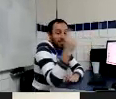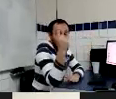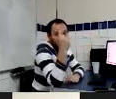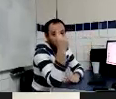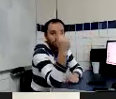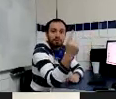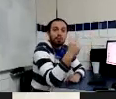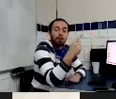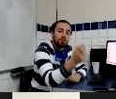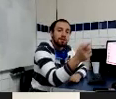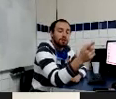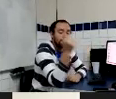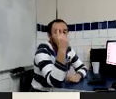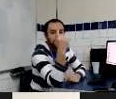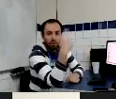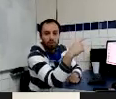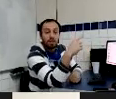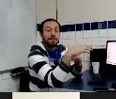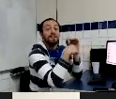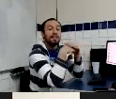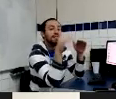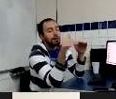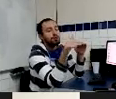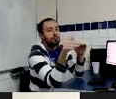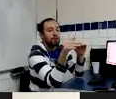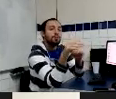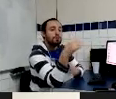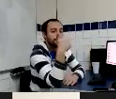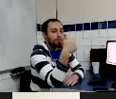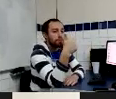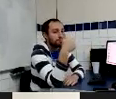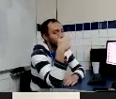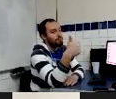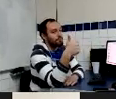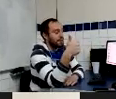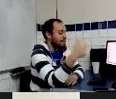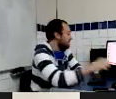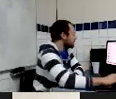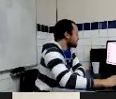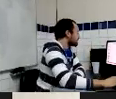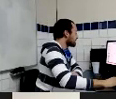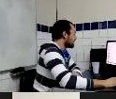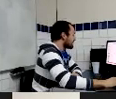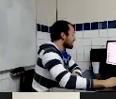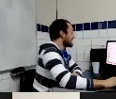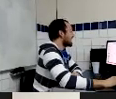postila é número 1, tá? O módulo 5 é a postila número 1. A vai finalizar hoje o módulo 1, tá bom? Beleza?